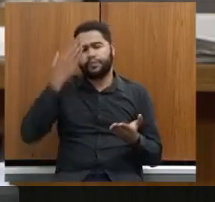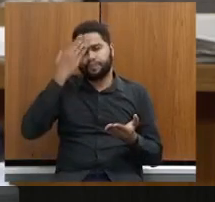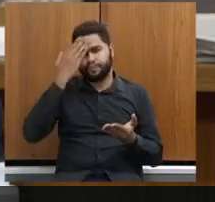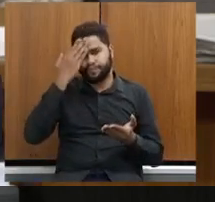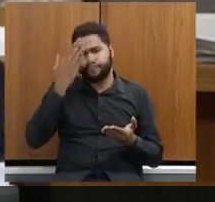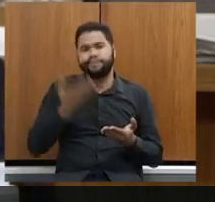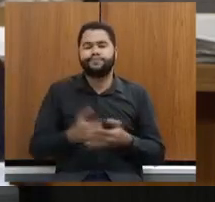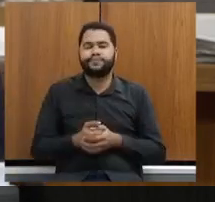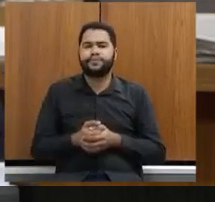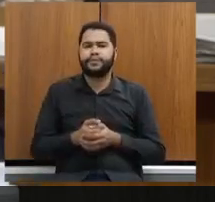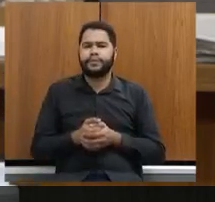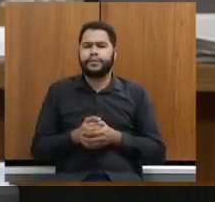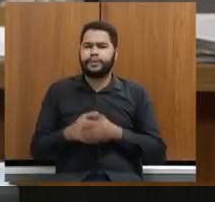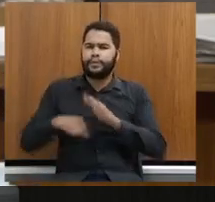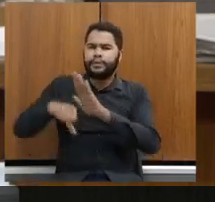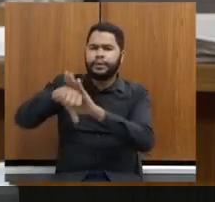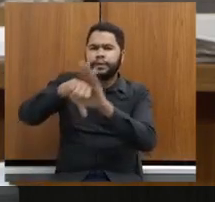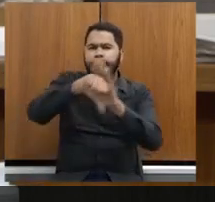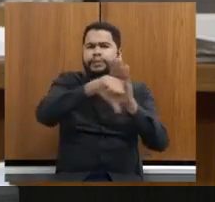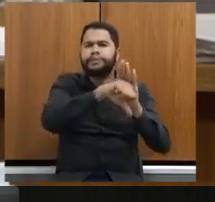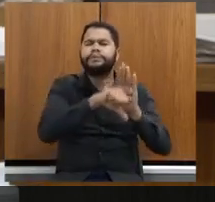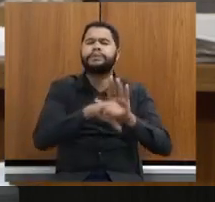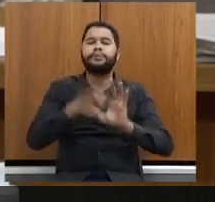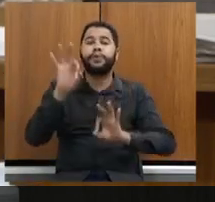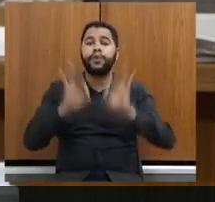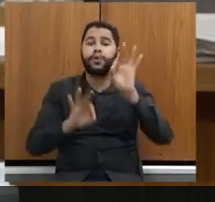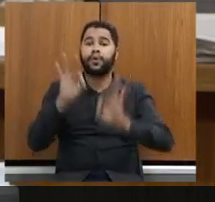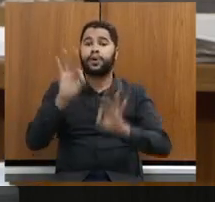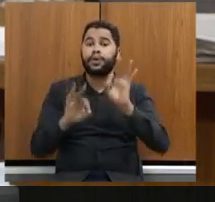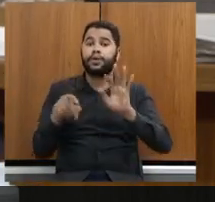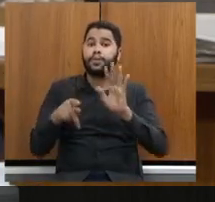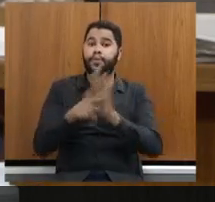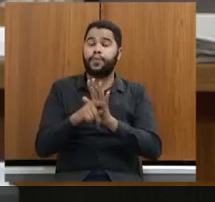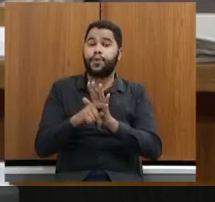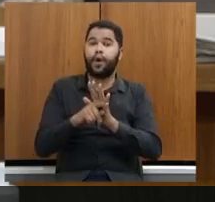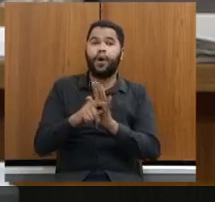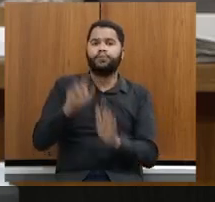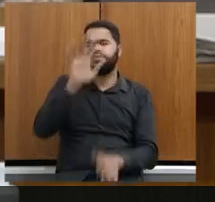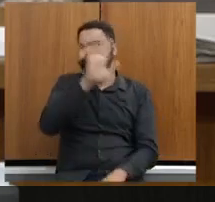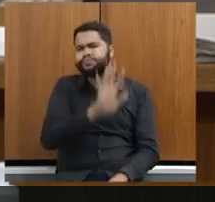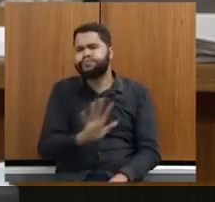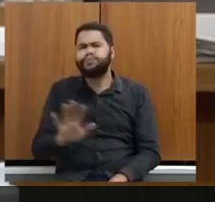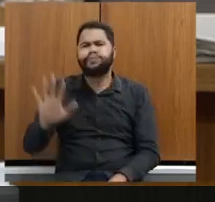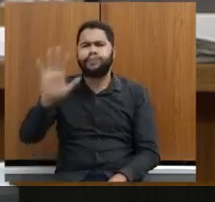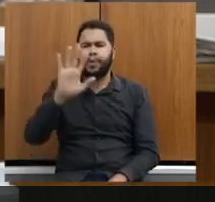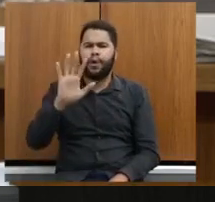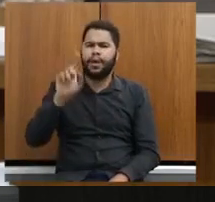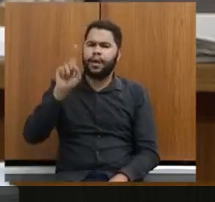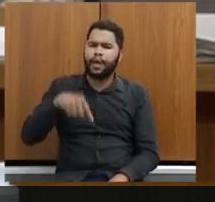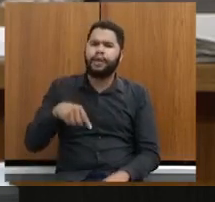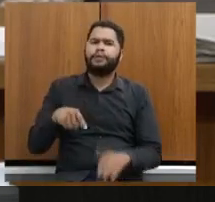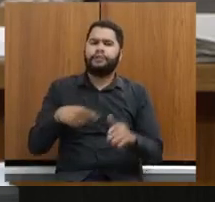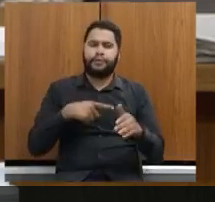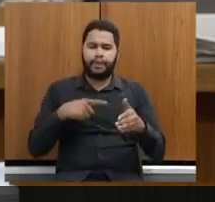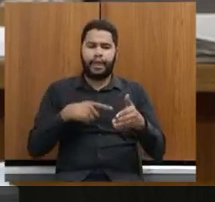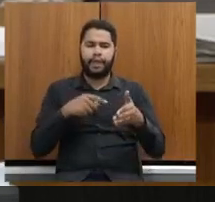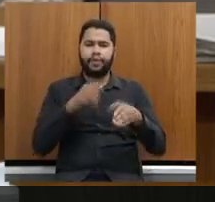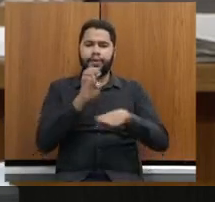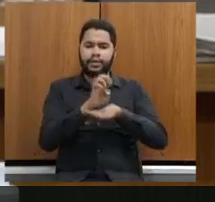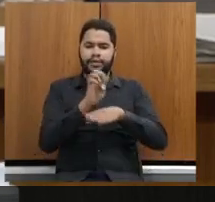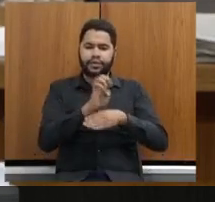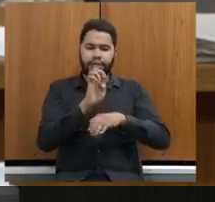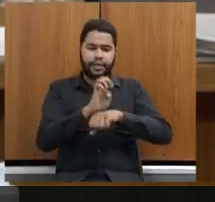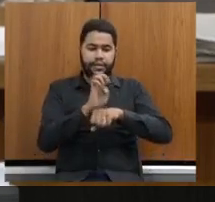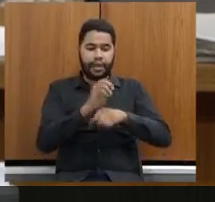que a criminalidade Hoje ele é organizada e transnacional ela ultrapassa não só as barreiras as divisas dos Estados